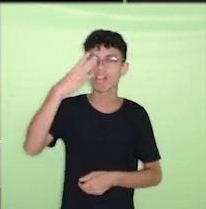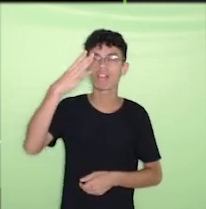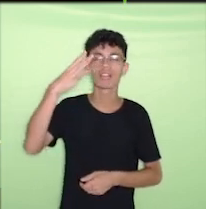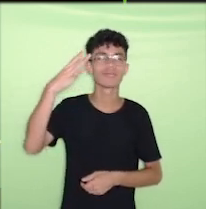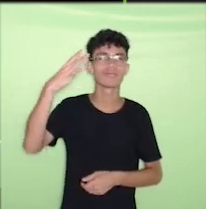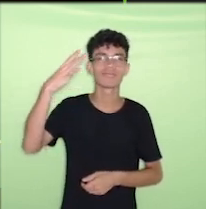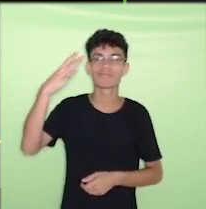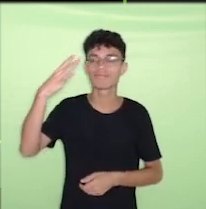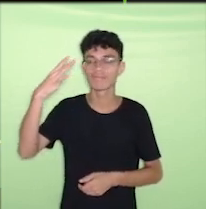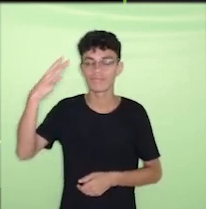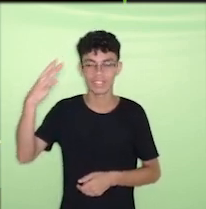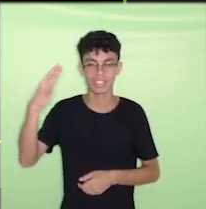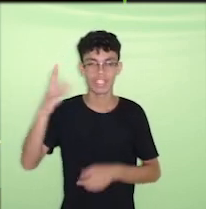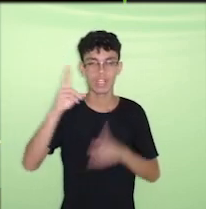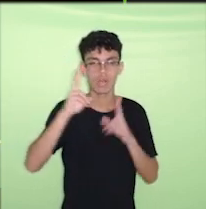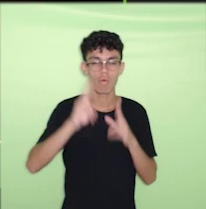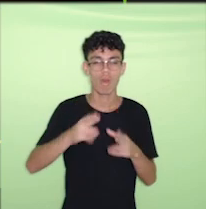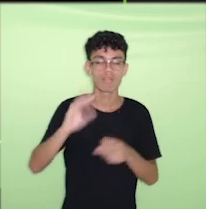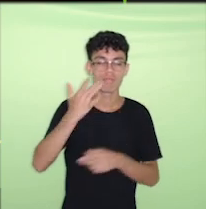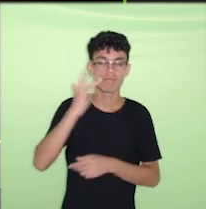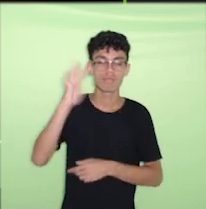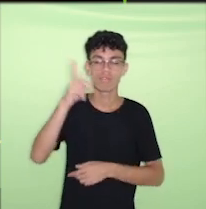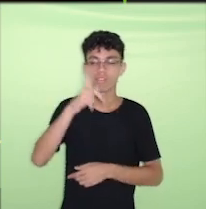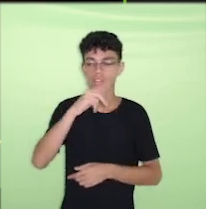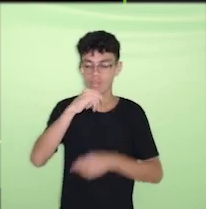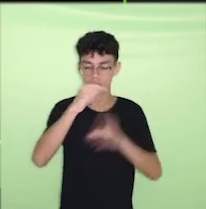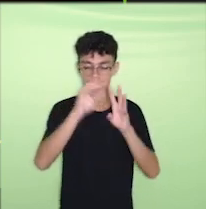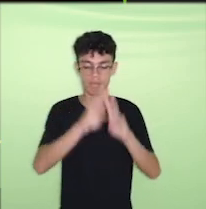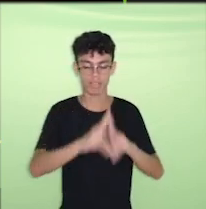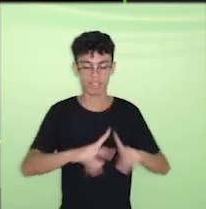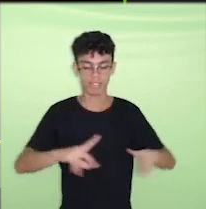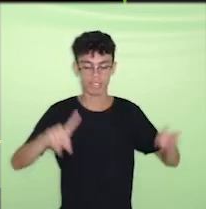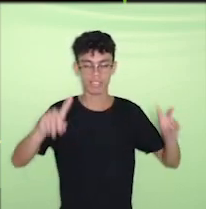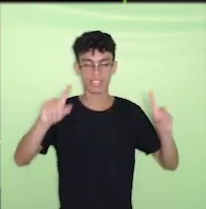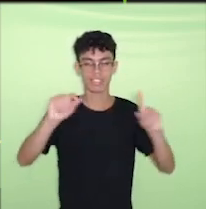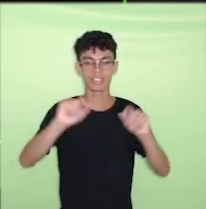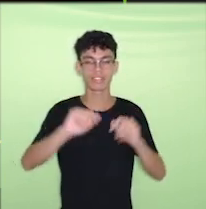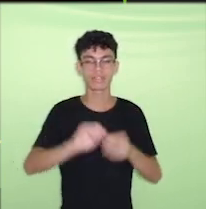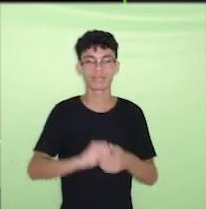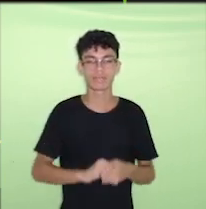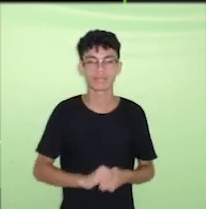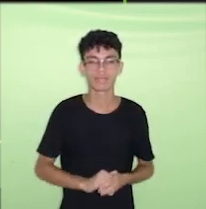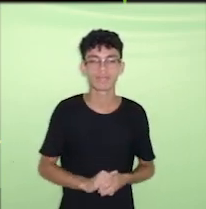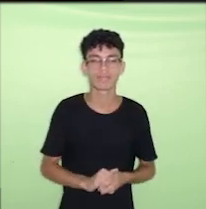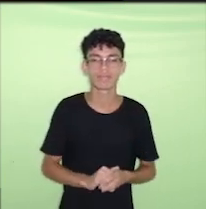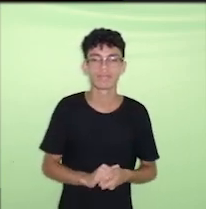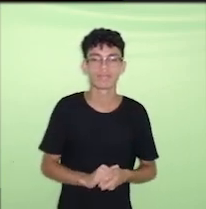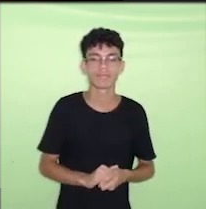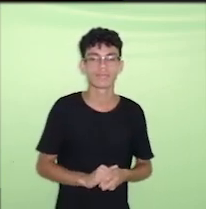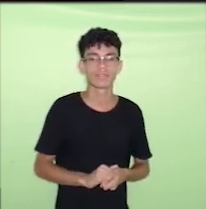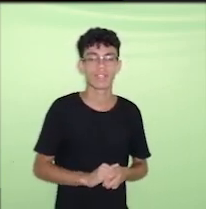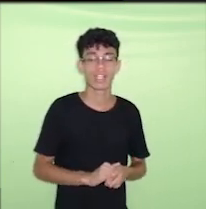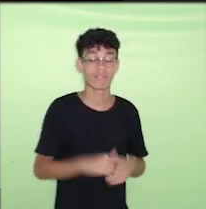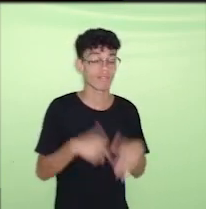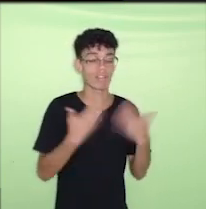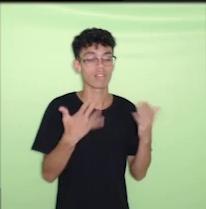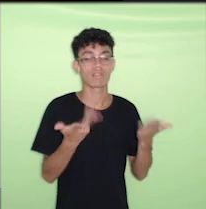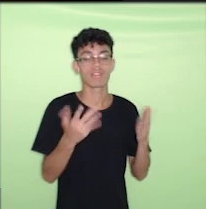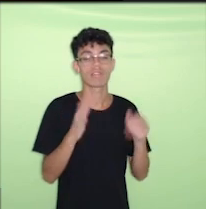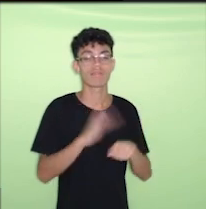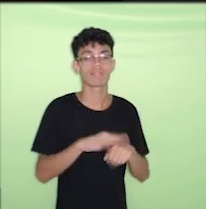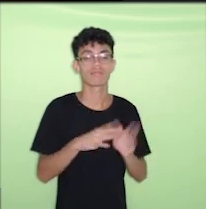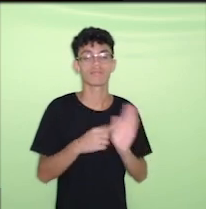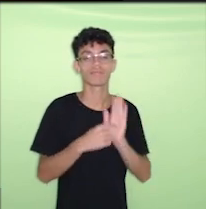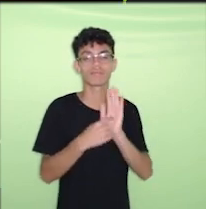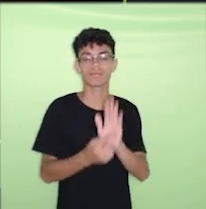anteparo. Seria como ouro e aro na superfície clara de um solar. Vamos, ousa! E no